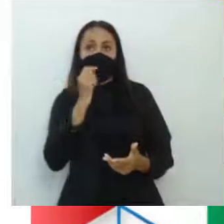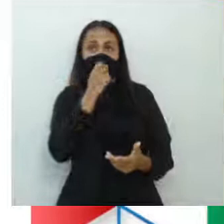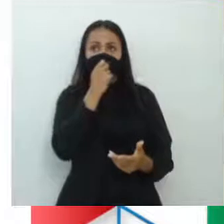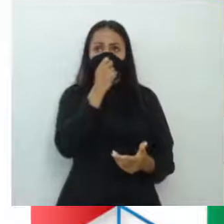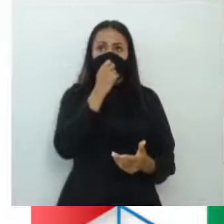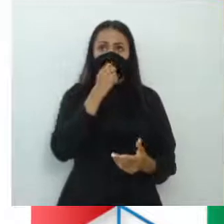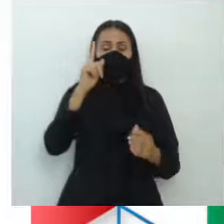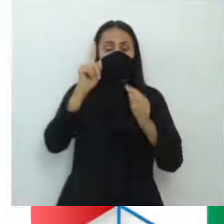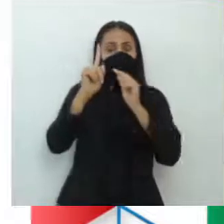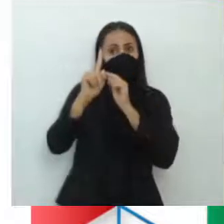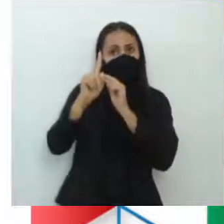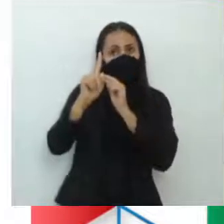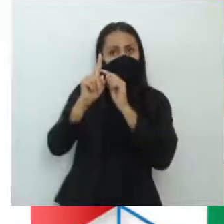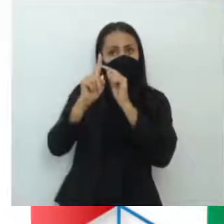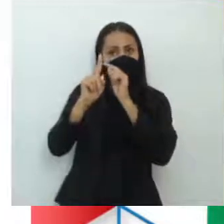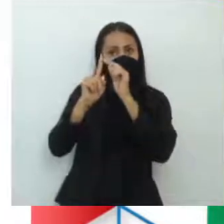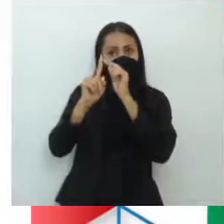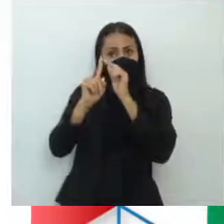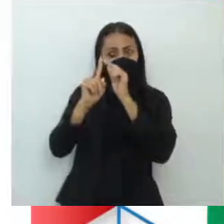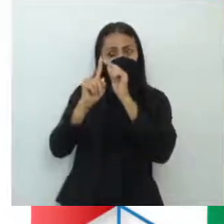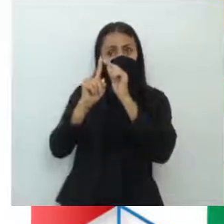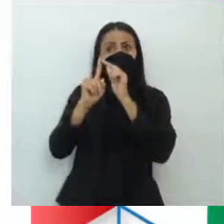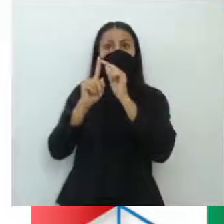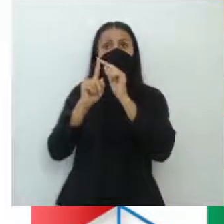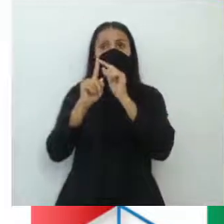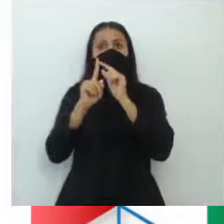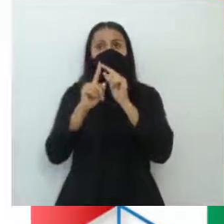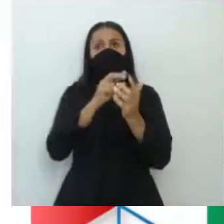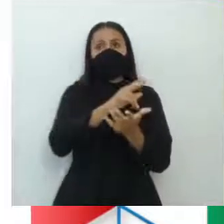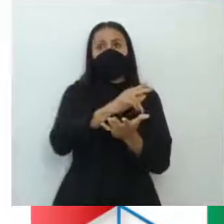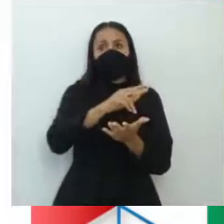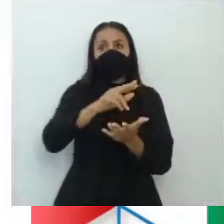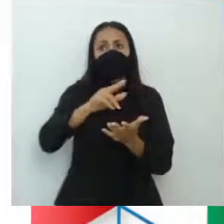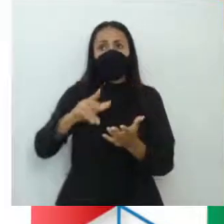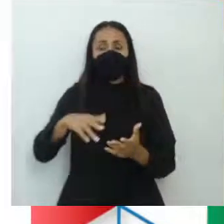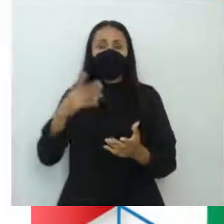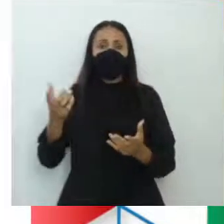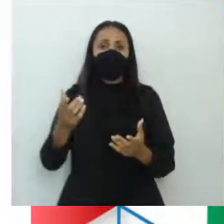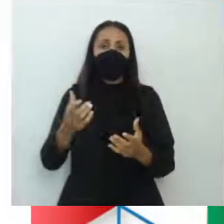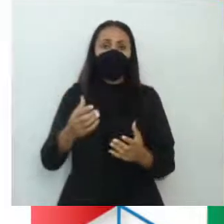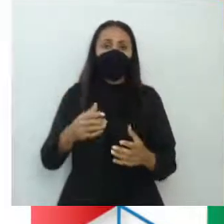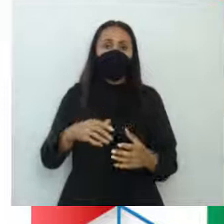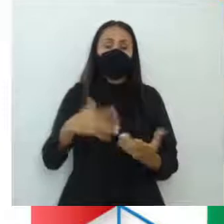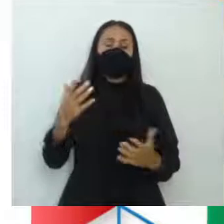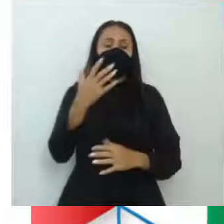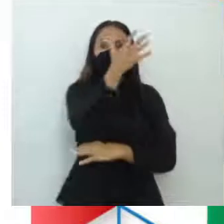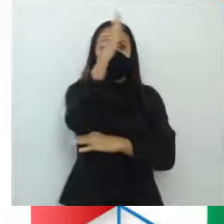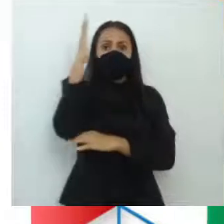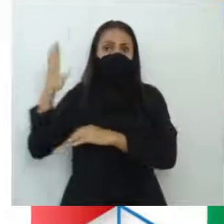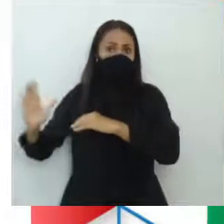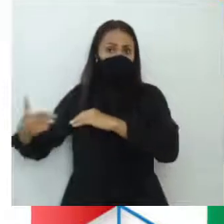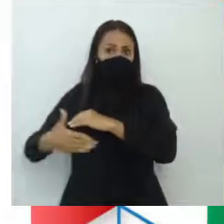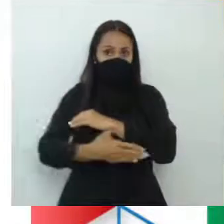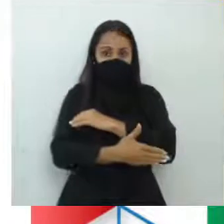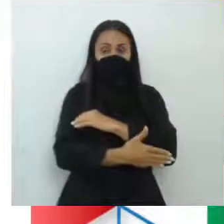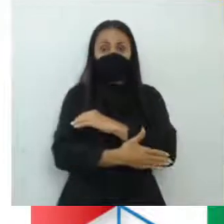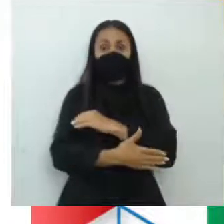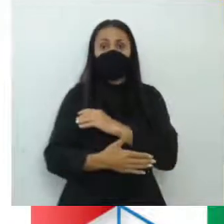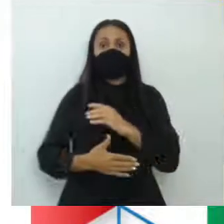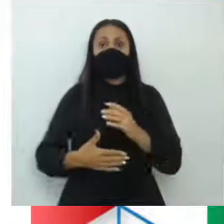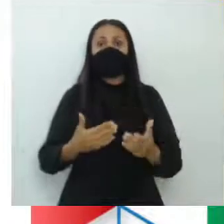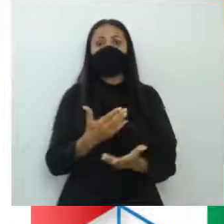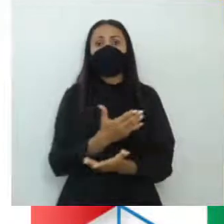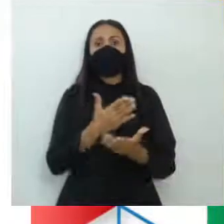que, ao aumentar a temperatura, uma série de organismos e também de ecossistemas, eles